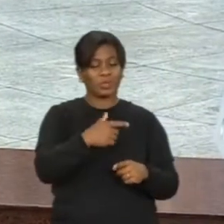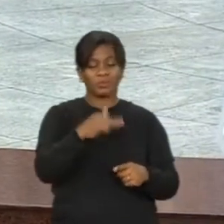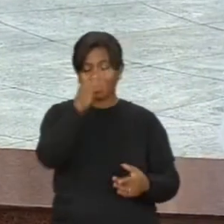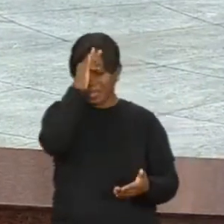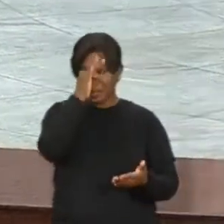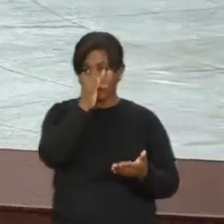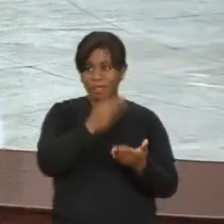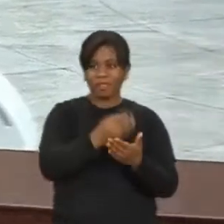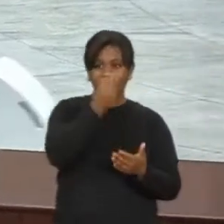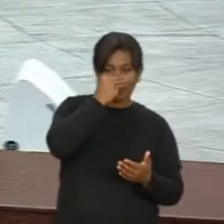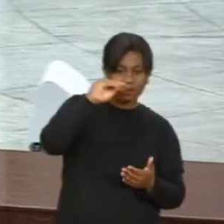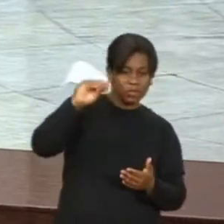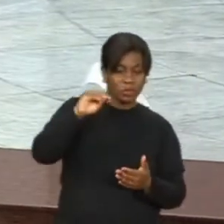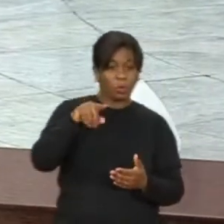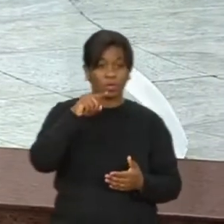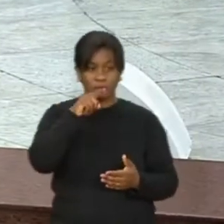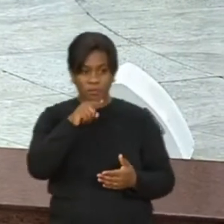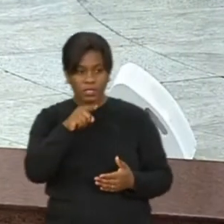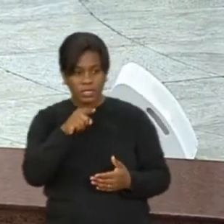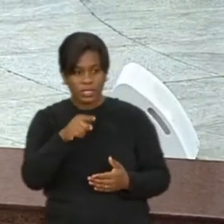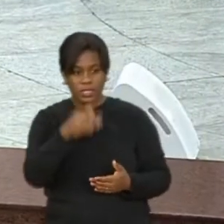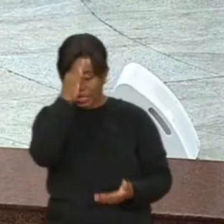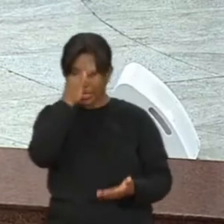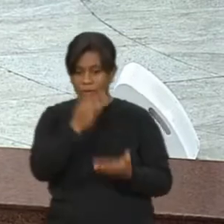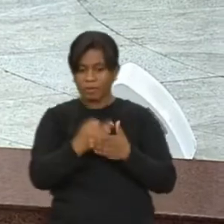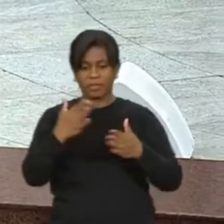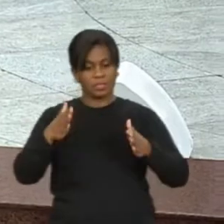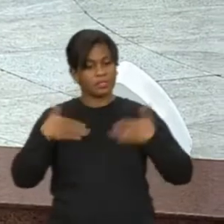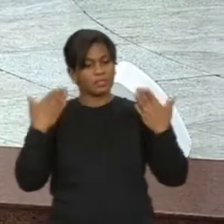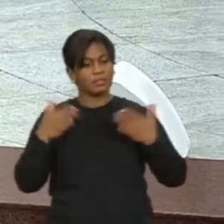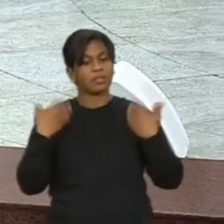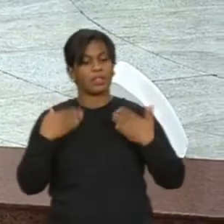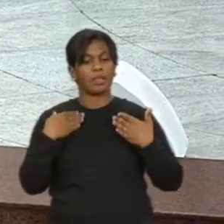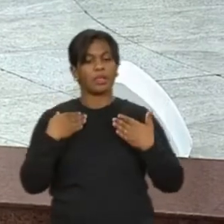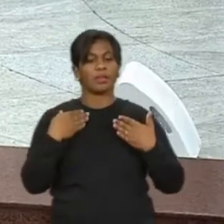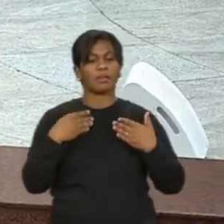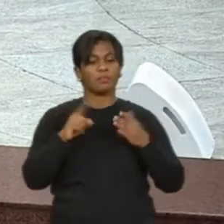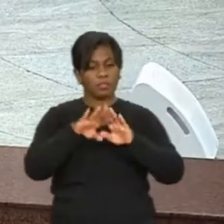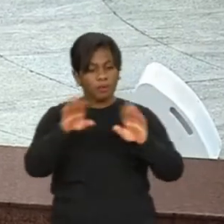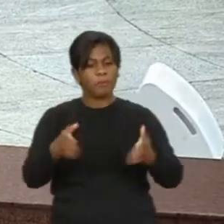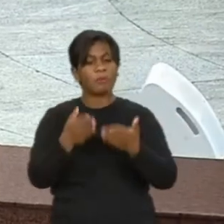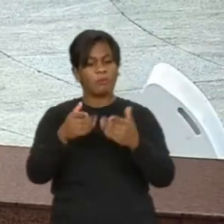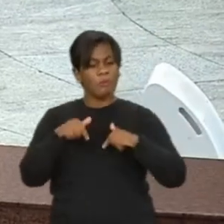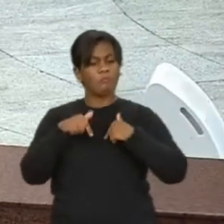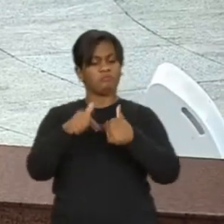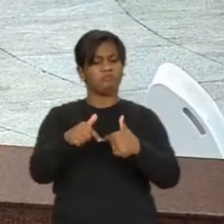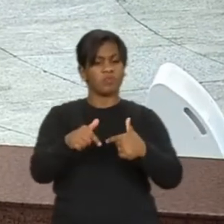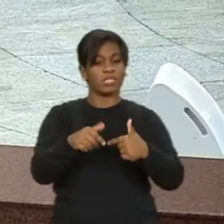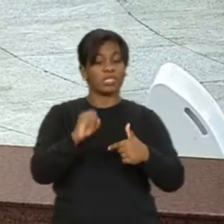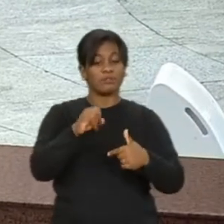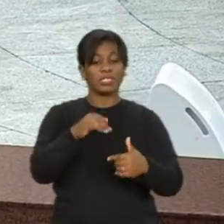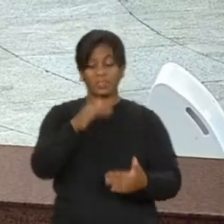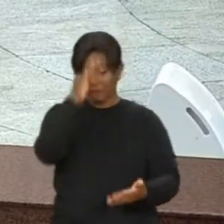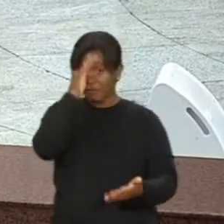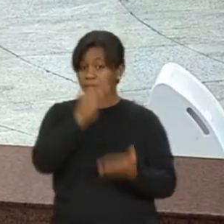Deus. Quando você está na fé, você nunca vira as costas para o altar. Quando você está na fé, você depende de Deus a vida